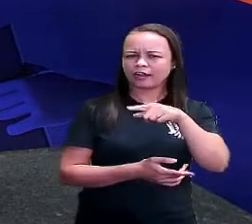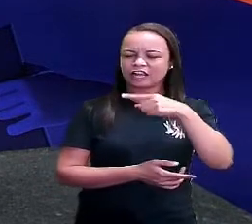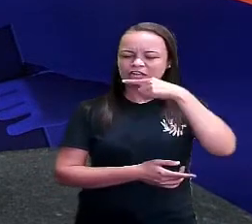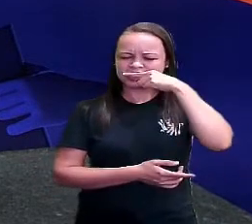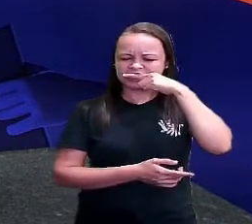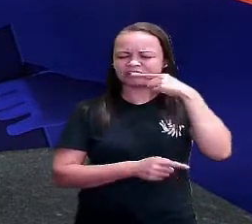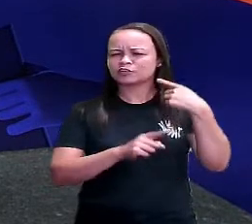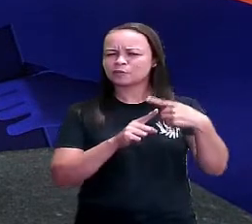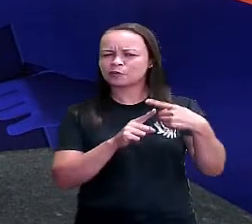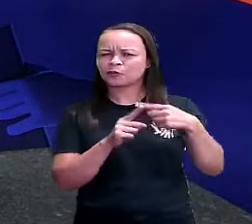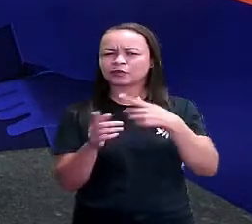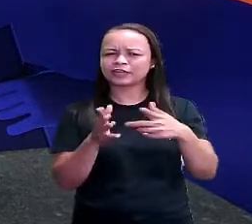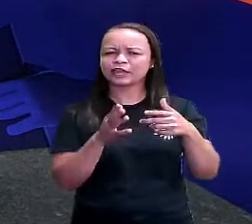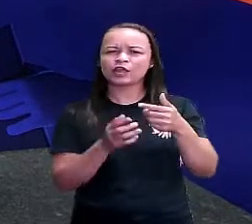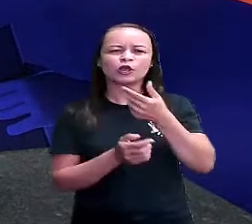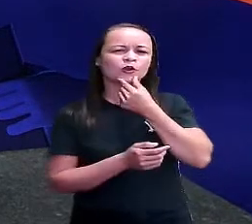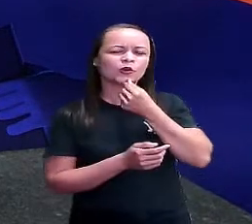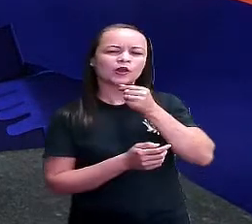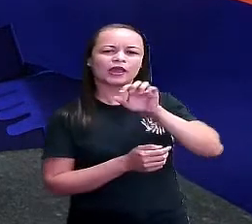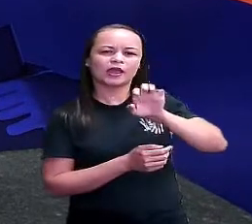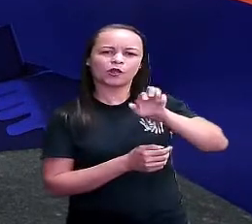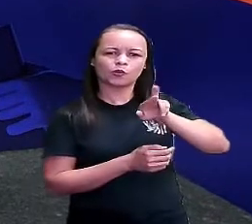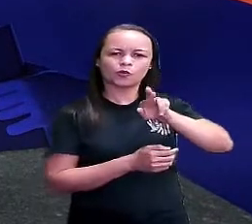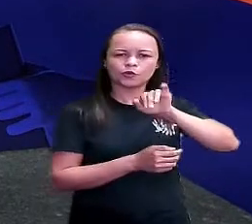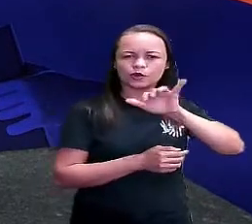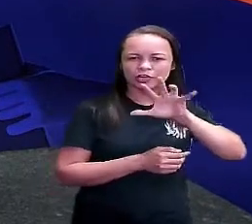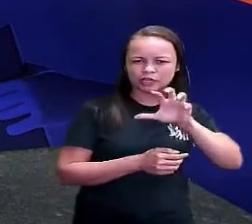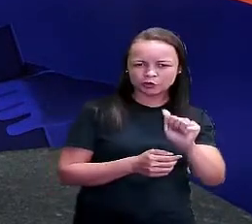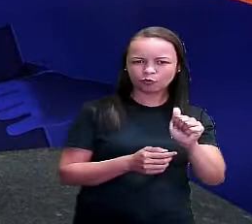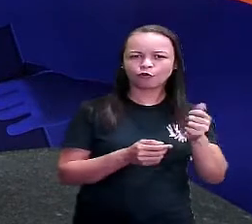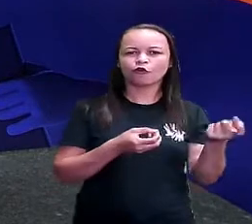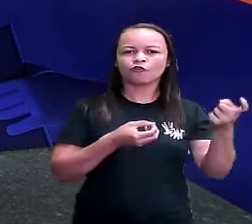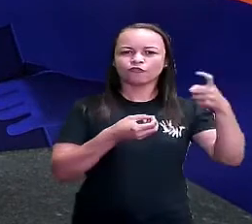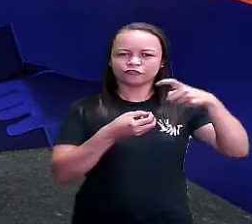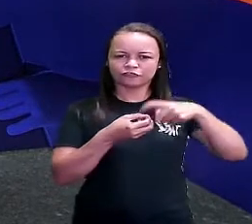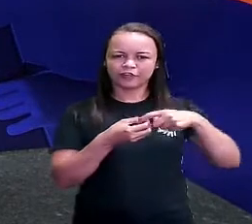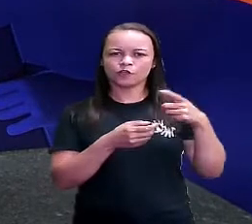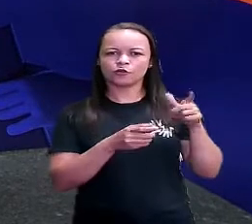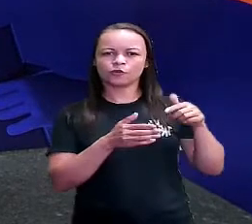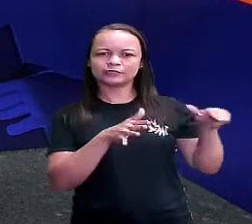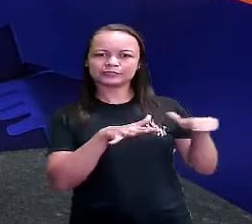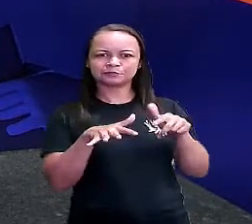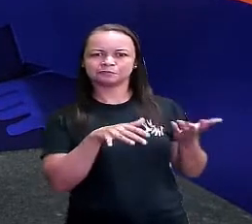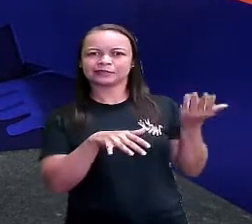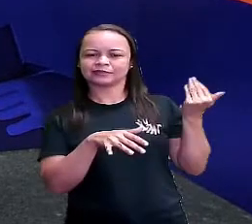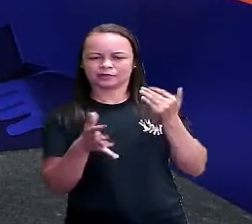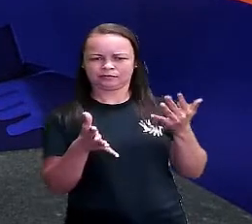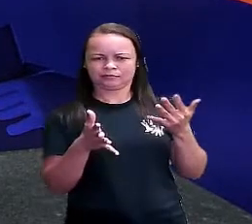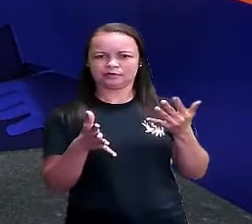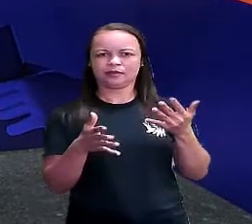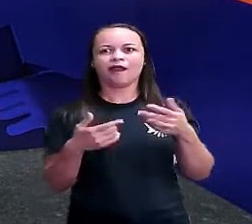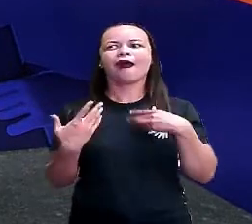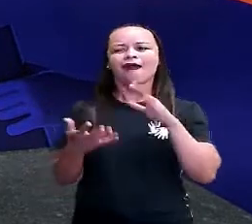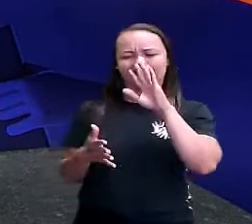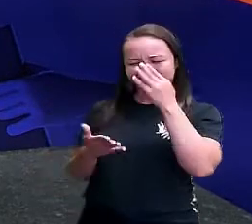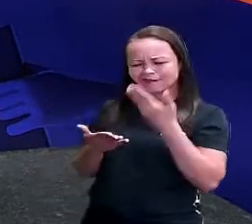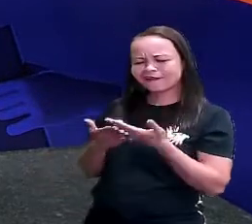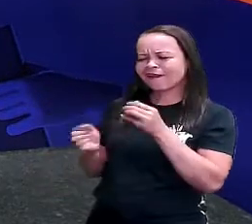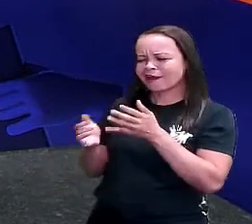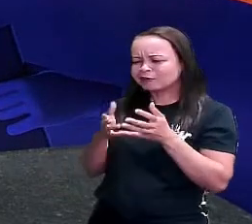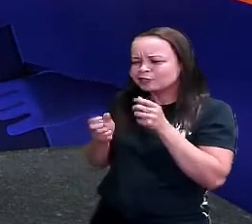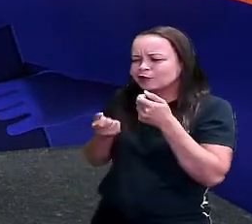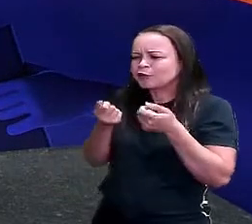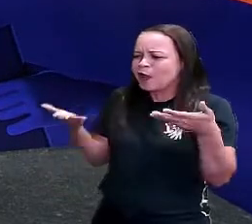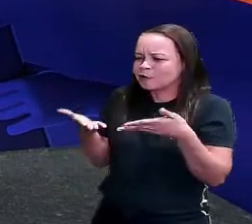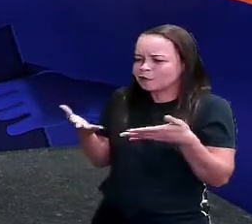veio, né, Lilinha? Ai, claro que sim! Fiquei com saudade de vocês, sabia, pessoal? E agora a gente vai ter